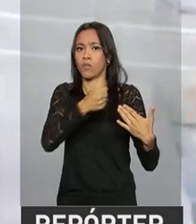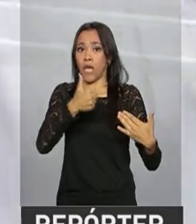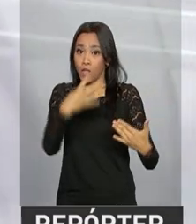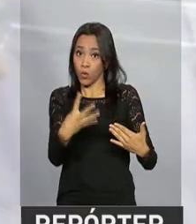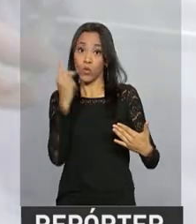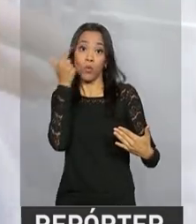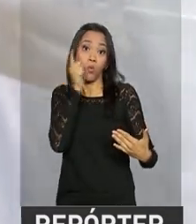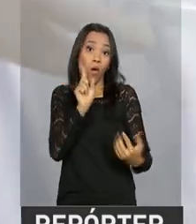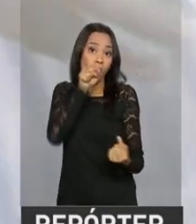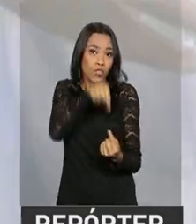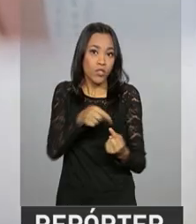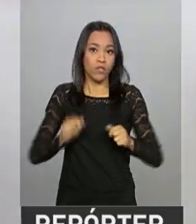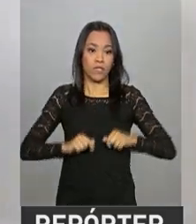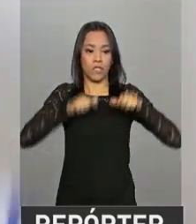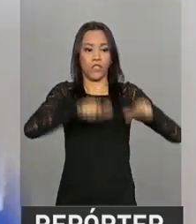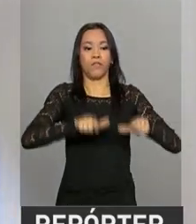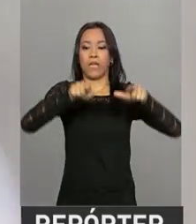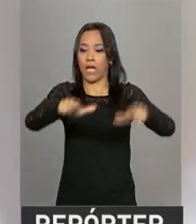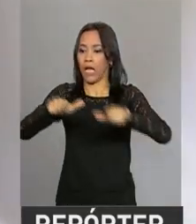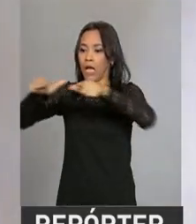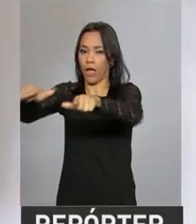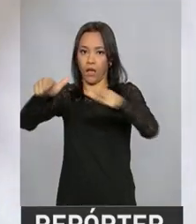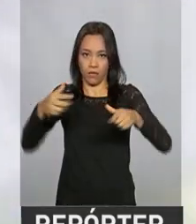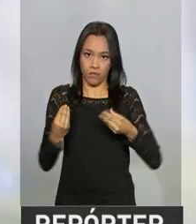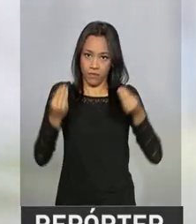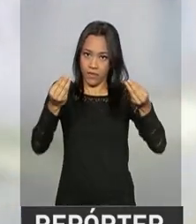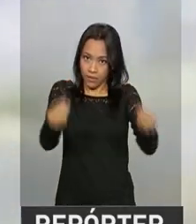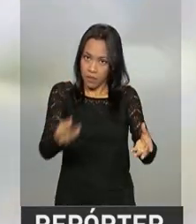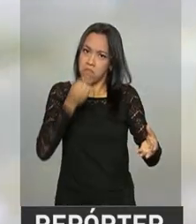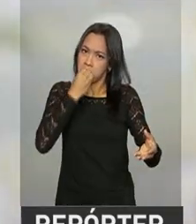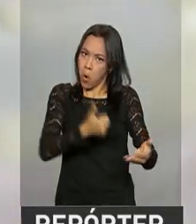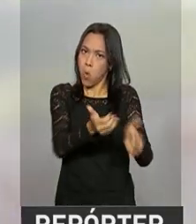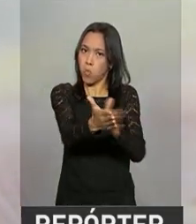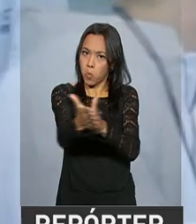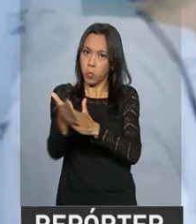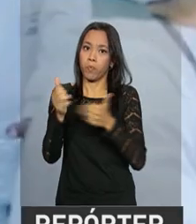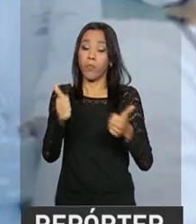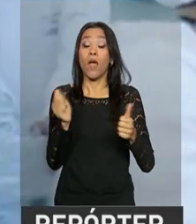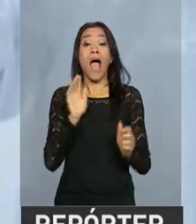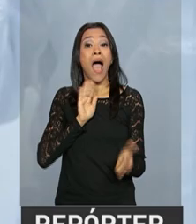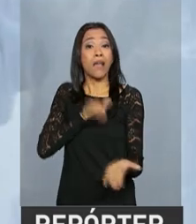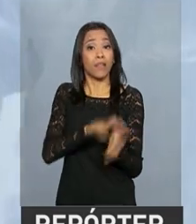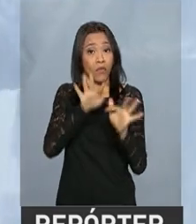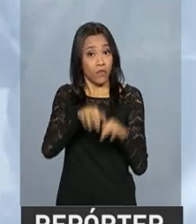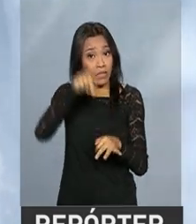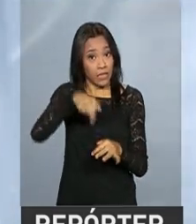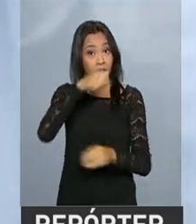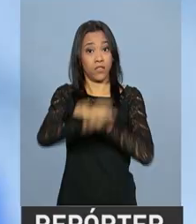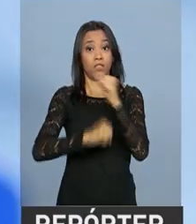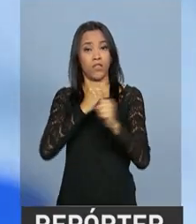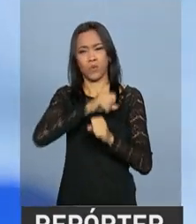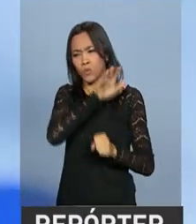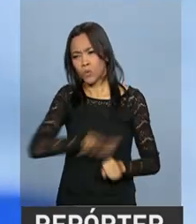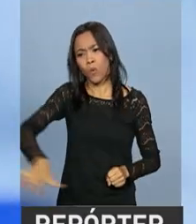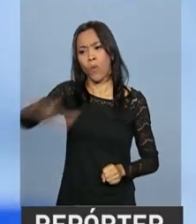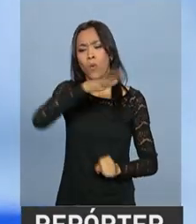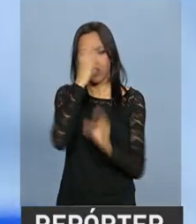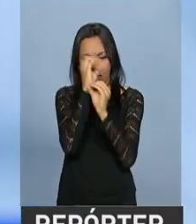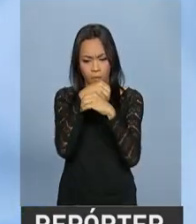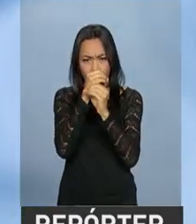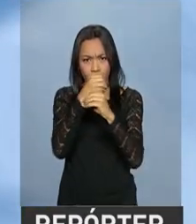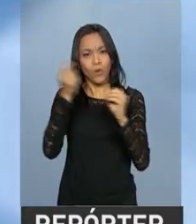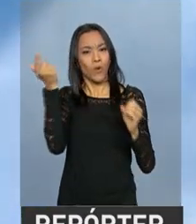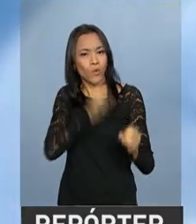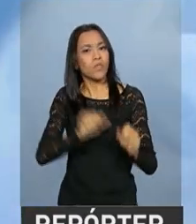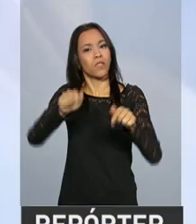certificado de boas práticas de fabricação a previsão é que até o fim deste ano todos os laboratórios estejam em condições